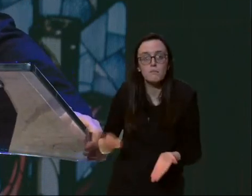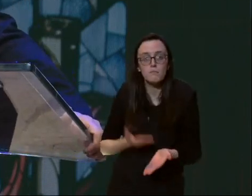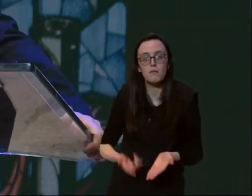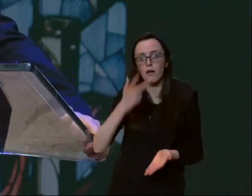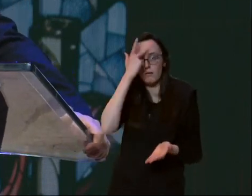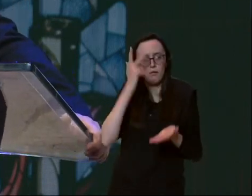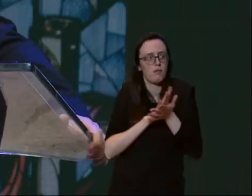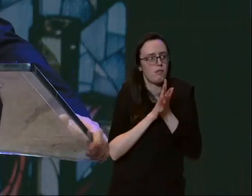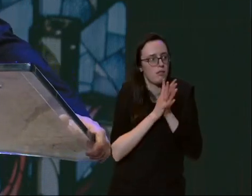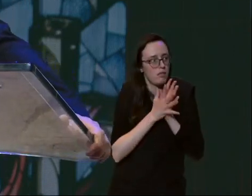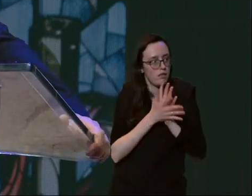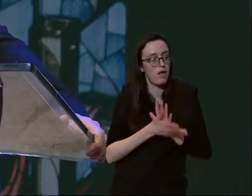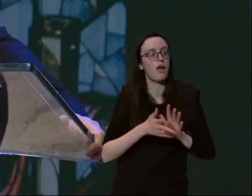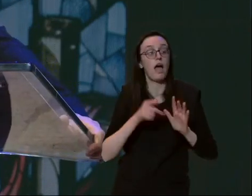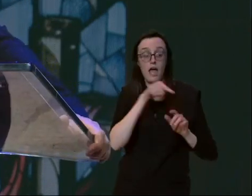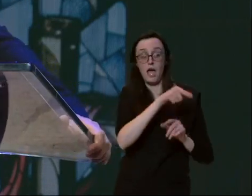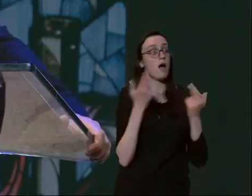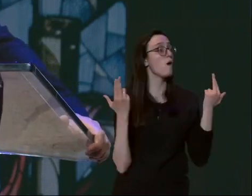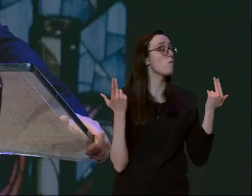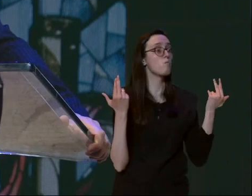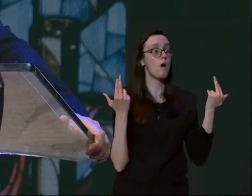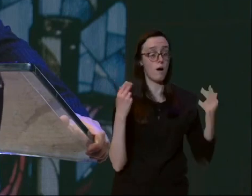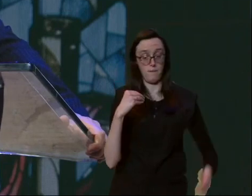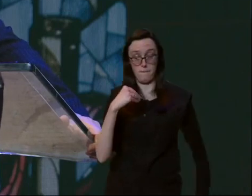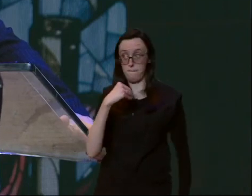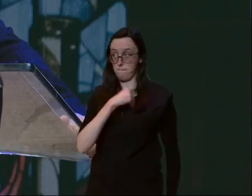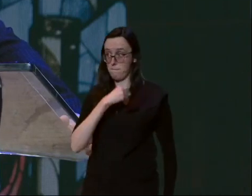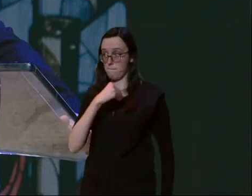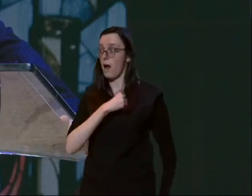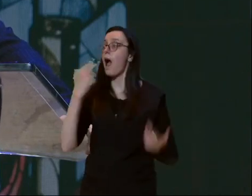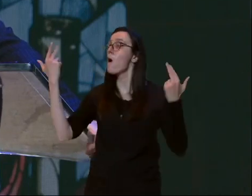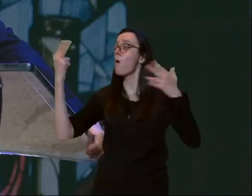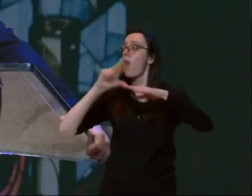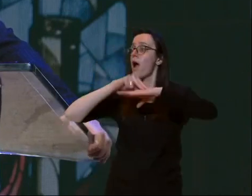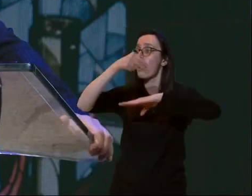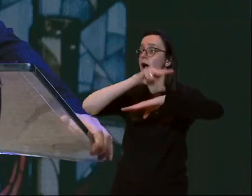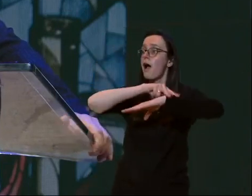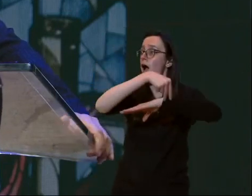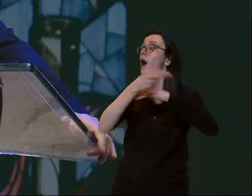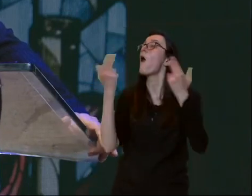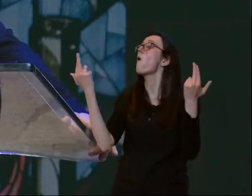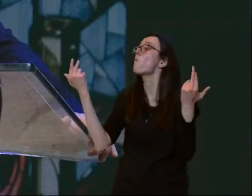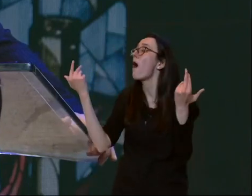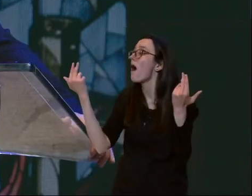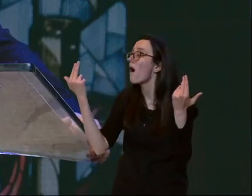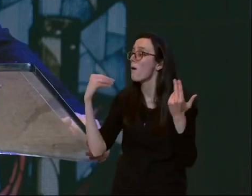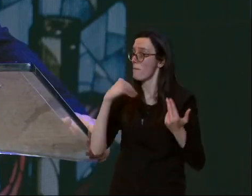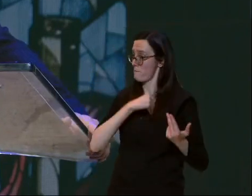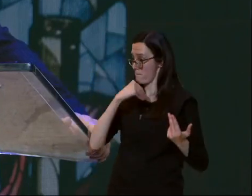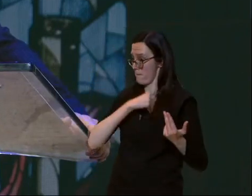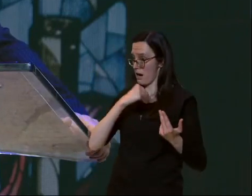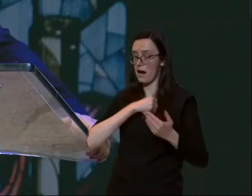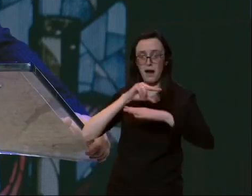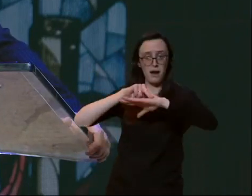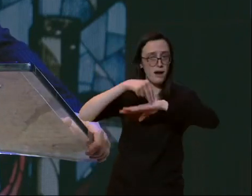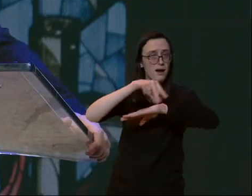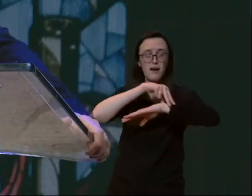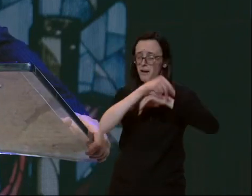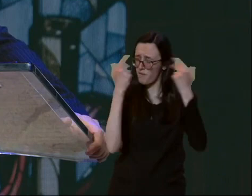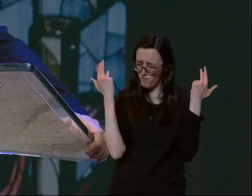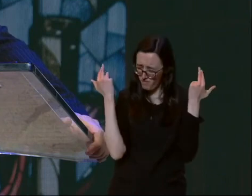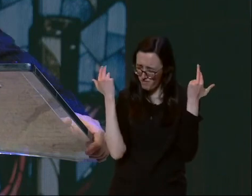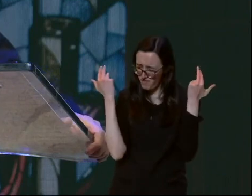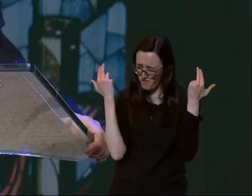E é por isso que Deus compara o pecado, a Bíblia compara o pecado com a lepra. Esse é o pior porém na nossa